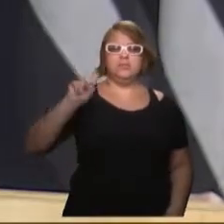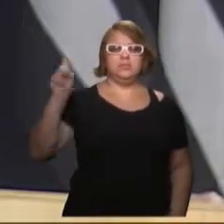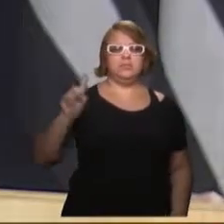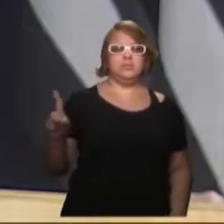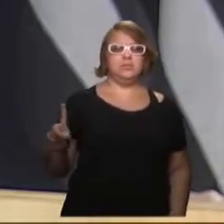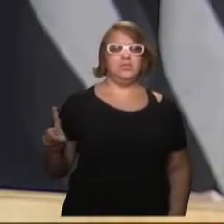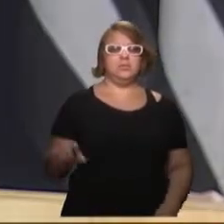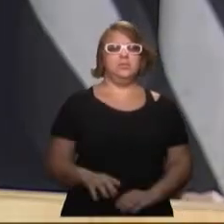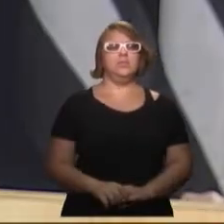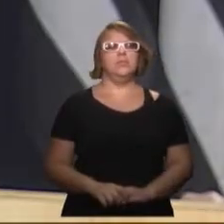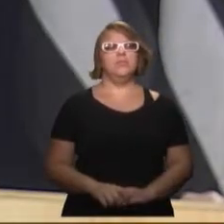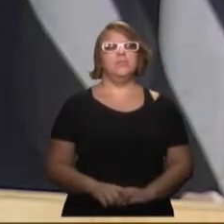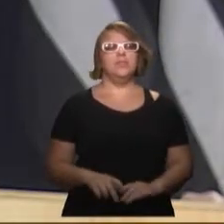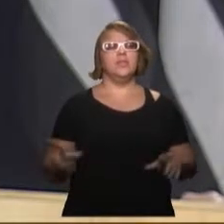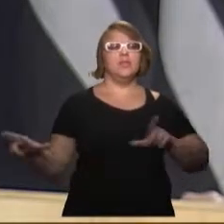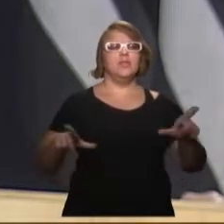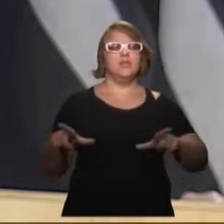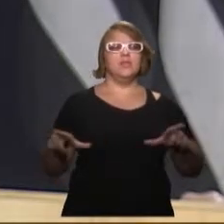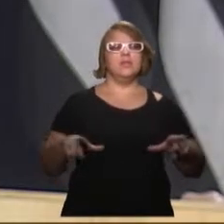É trabalhador.